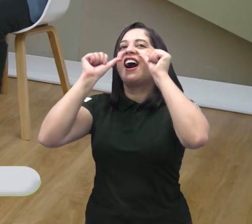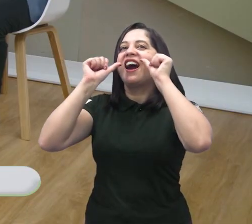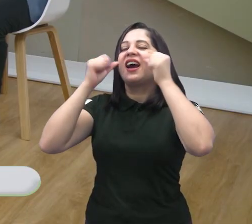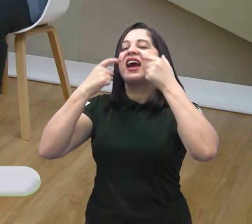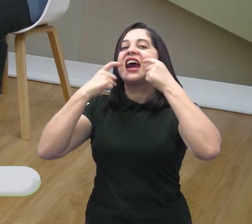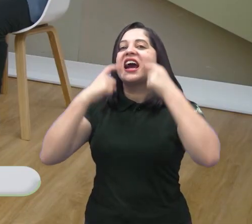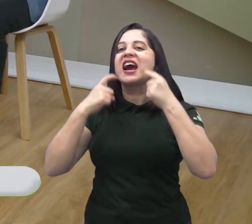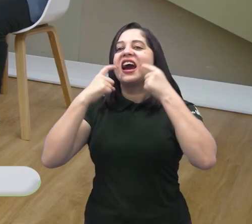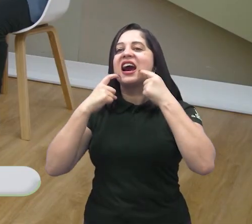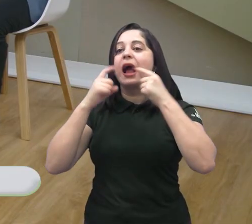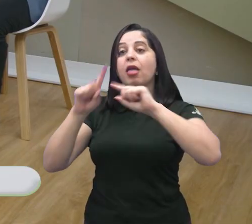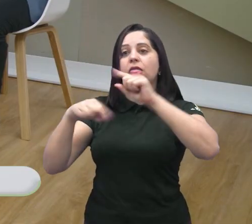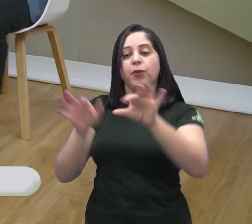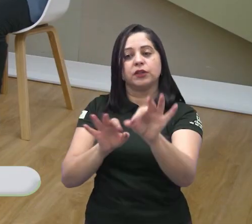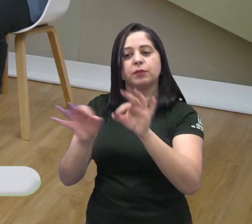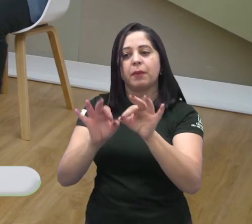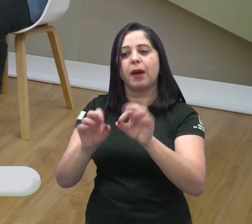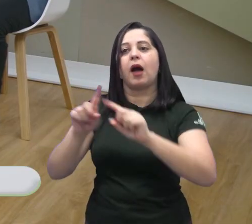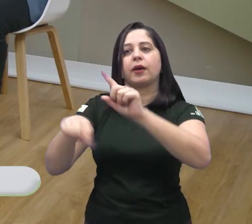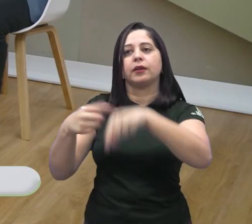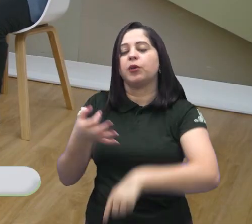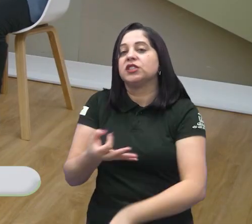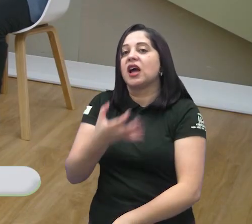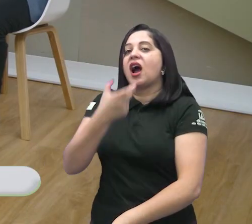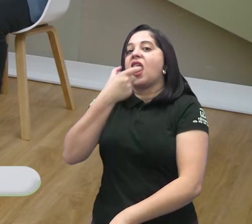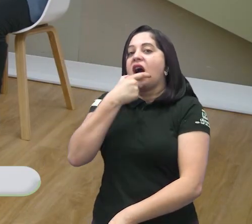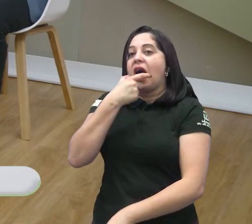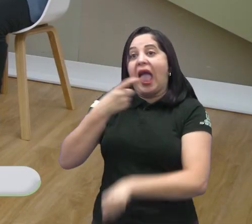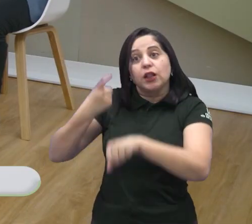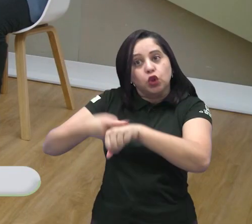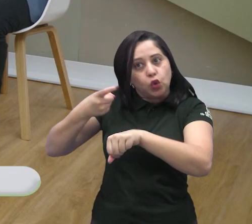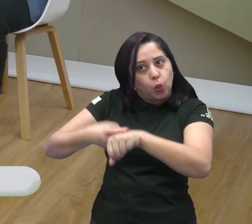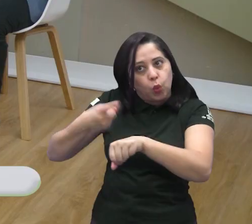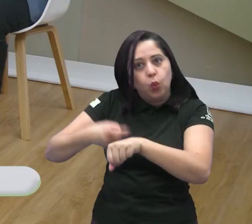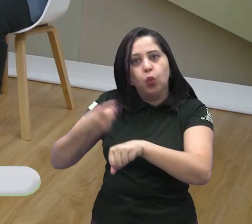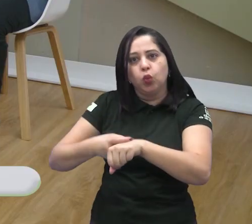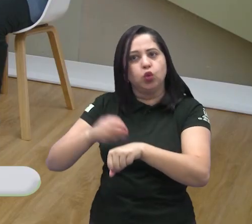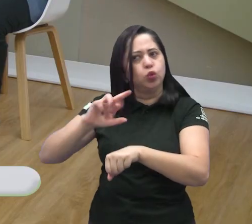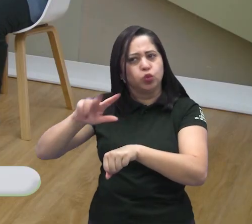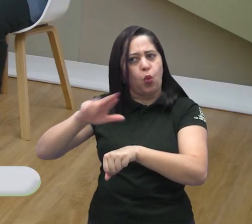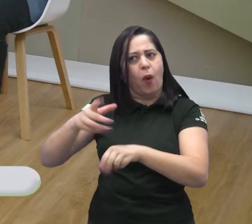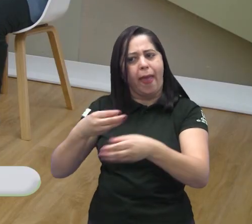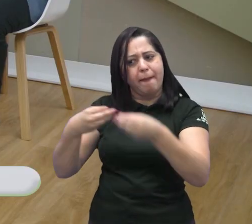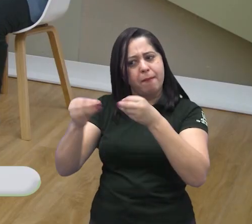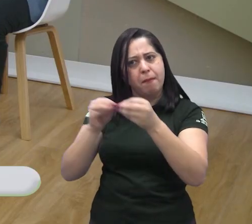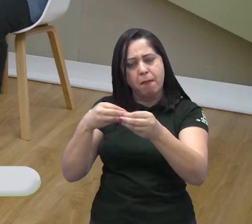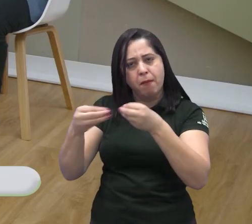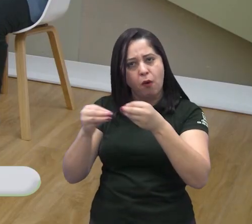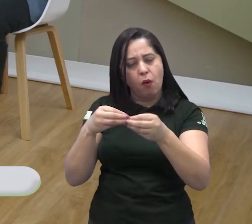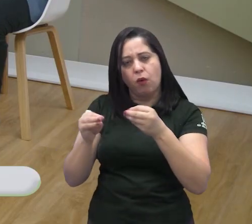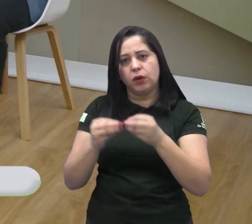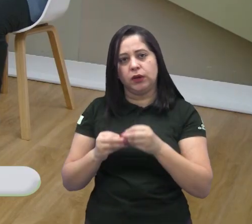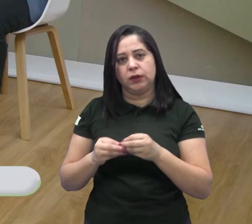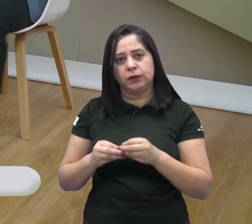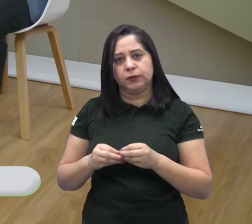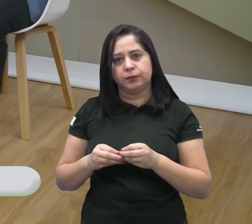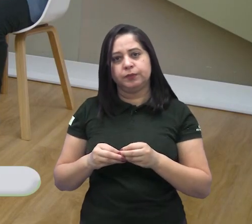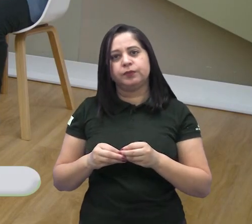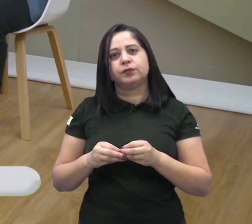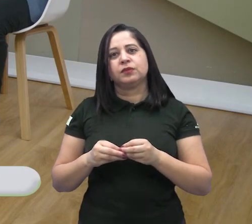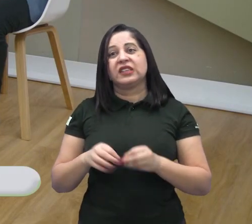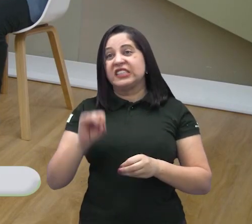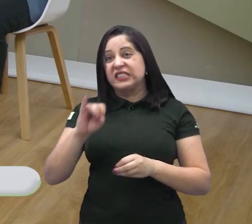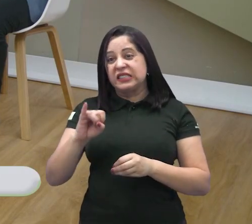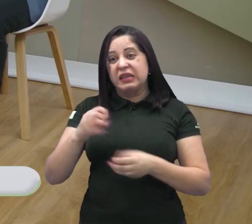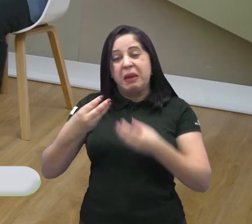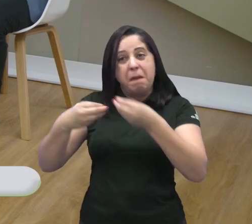para um laboratório especializado e esse laboratório fabrica sob medida. E ela é uma placa rígida, de acrílico, ela não é maleável. Sim. Se